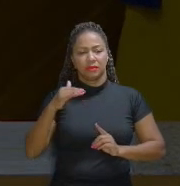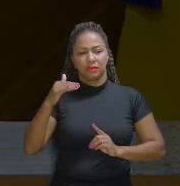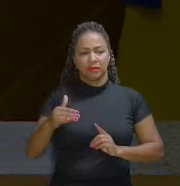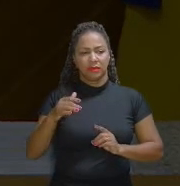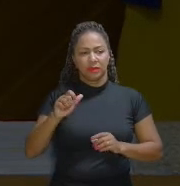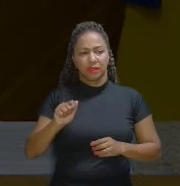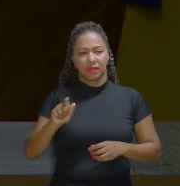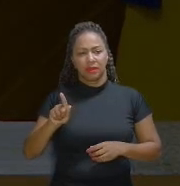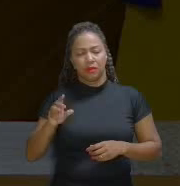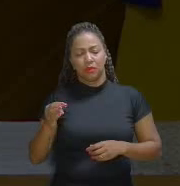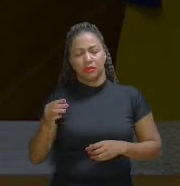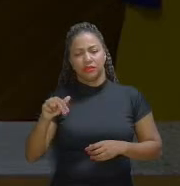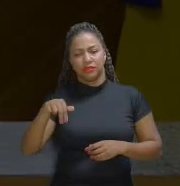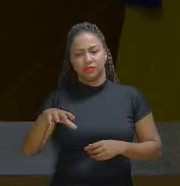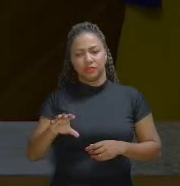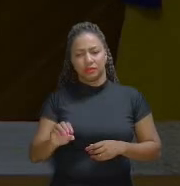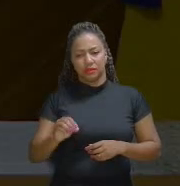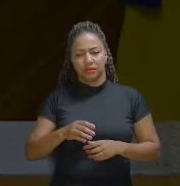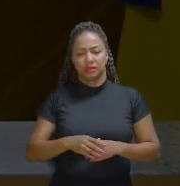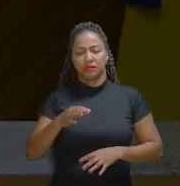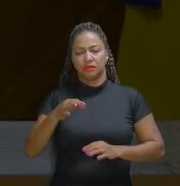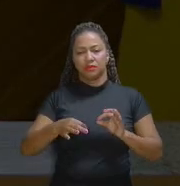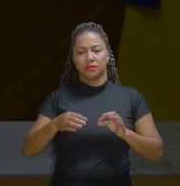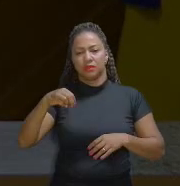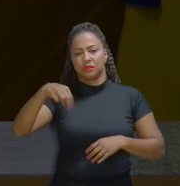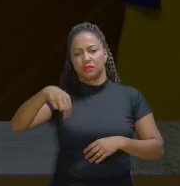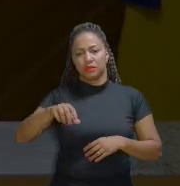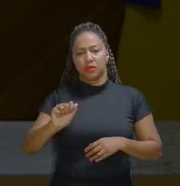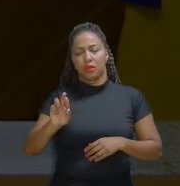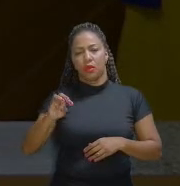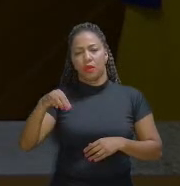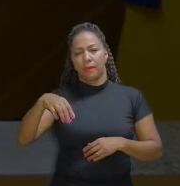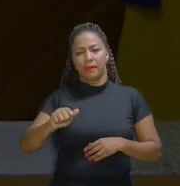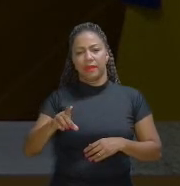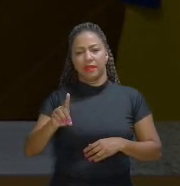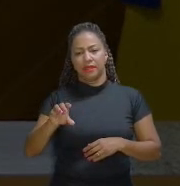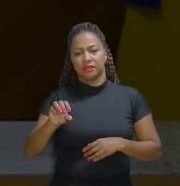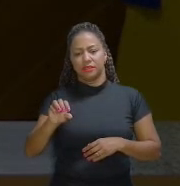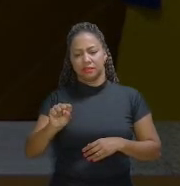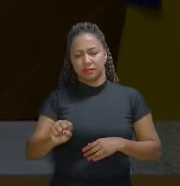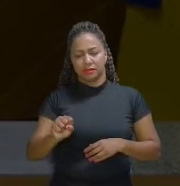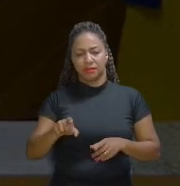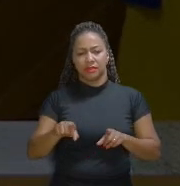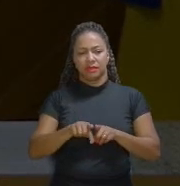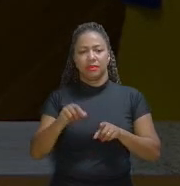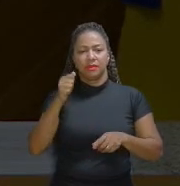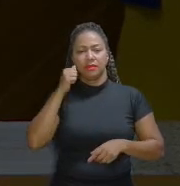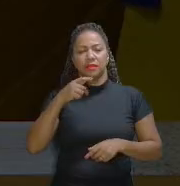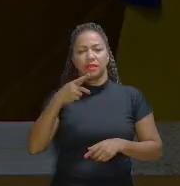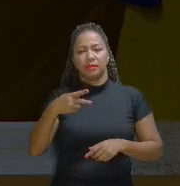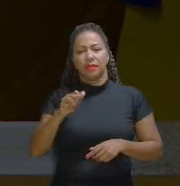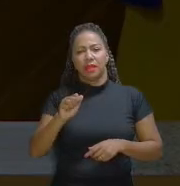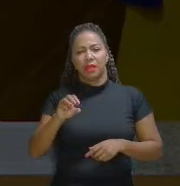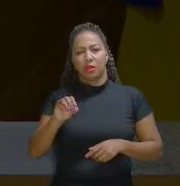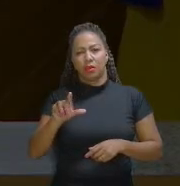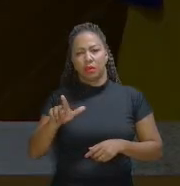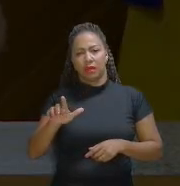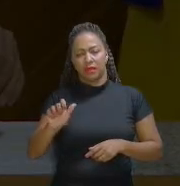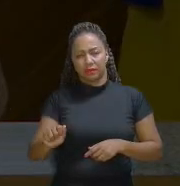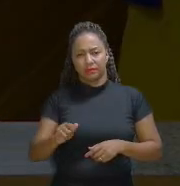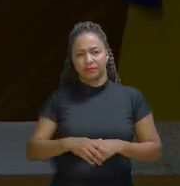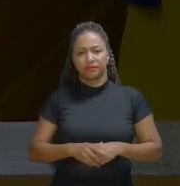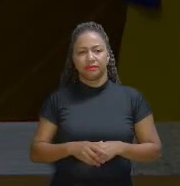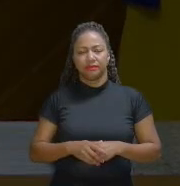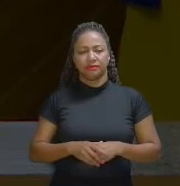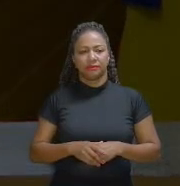Silvério, o juiz Normandes Souza e a juíza Paola Santos. À minha esquerda está